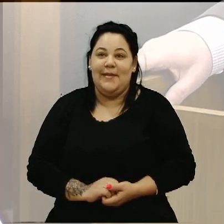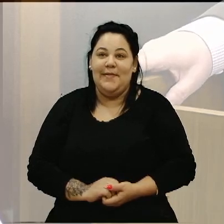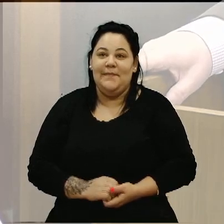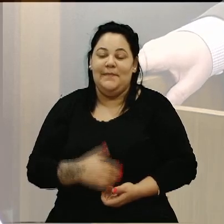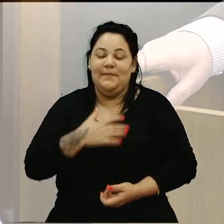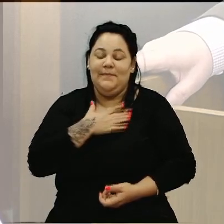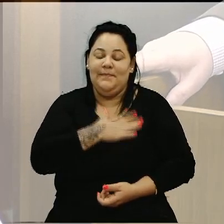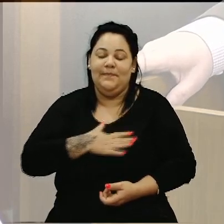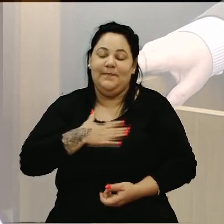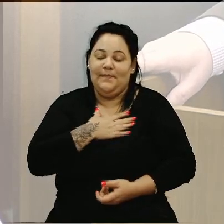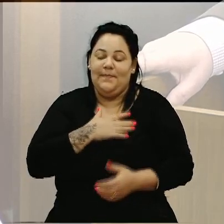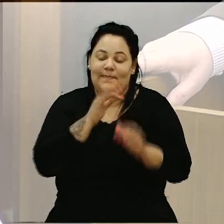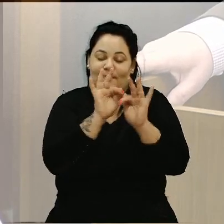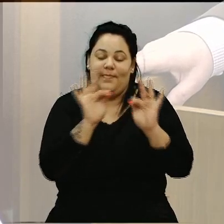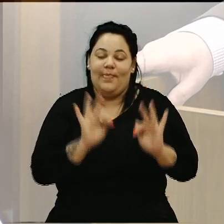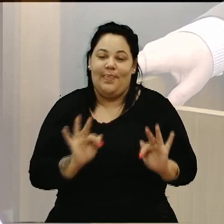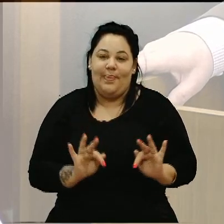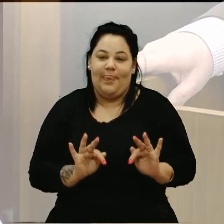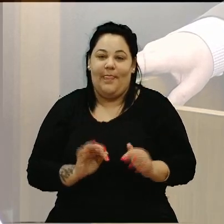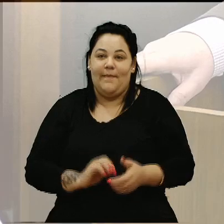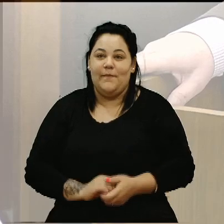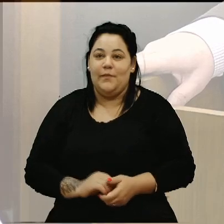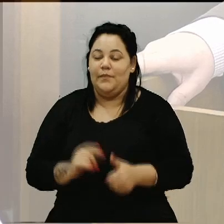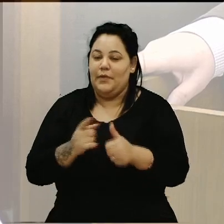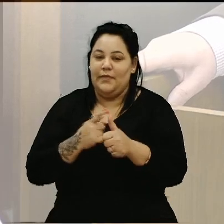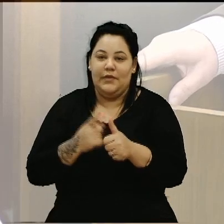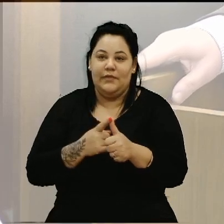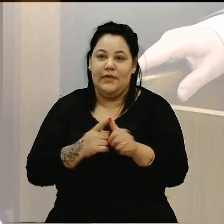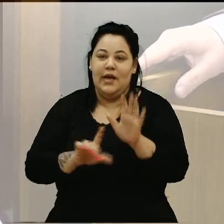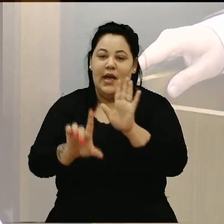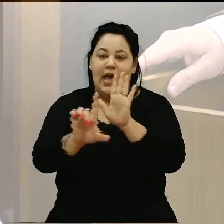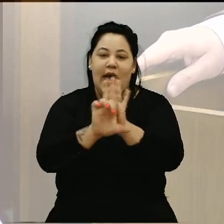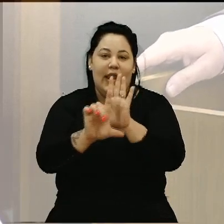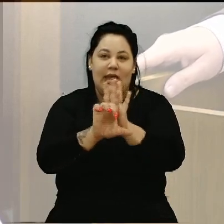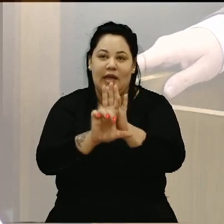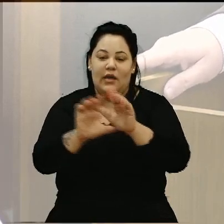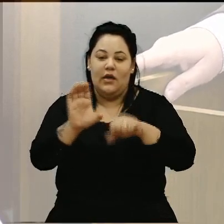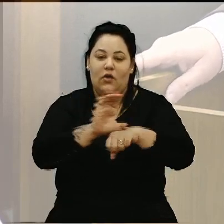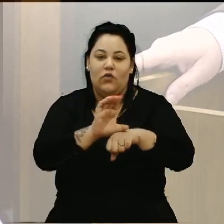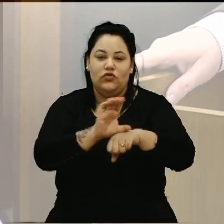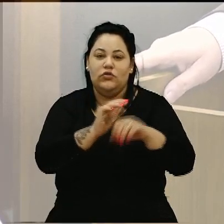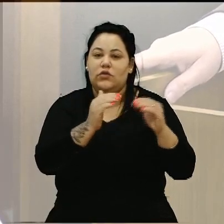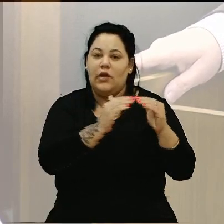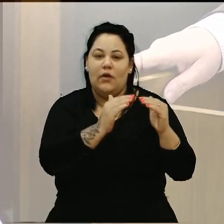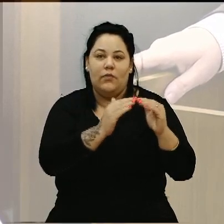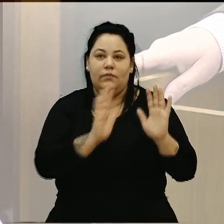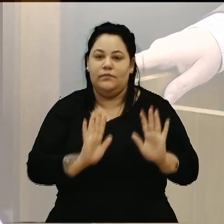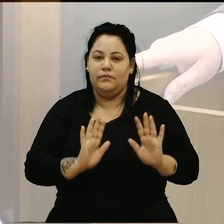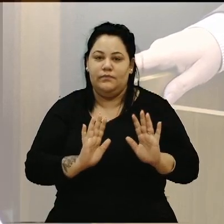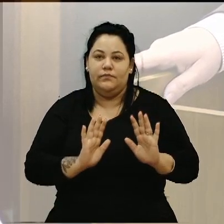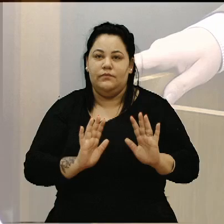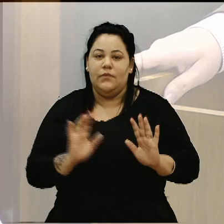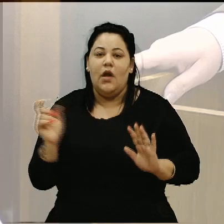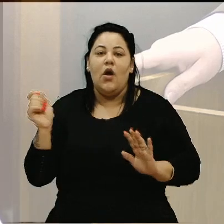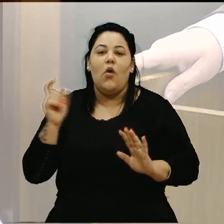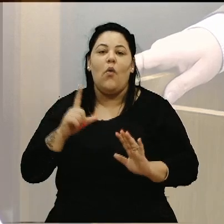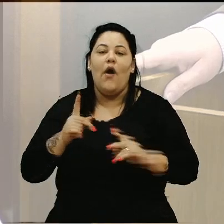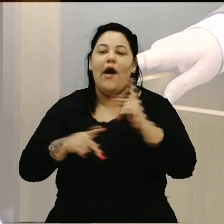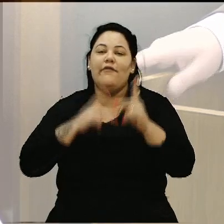constitucional. Em primeiro lugar, a lei é constitucional. Qual o argumento da